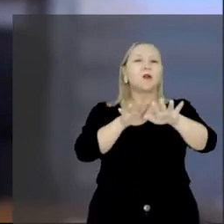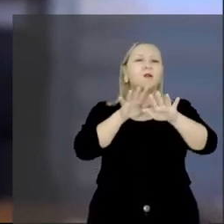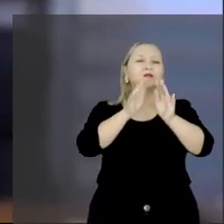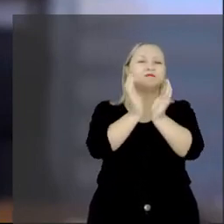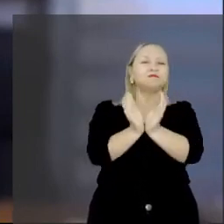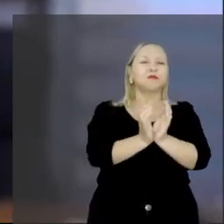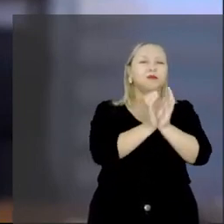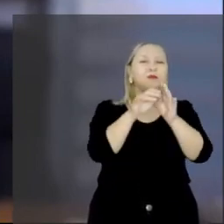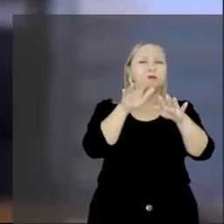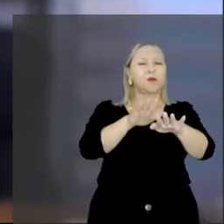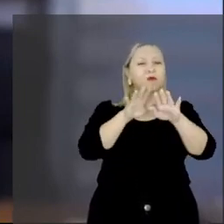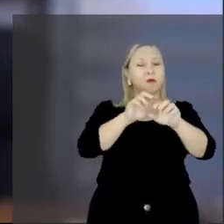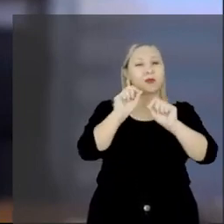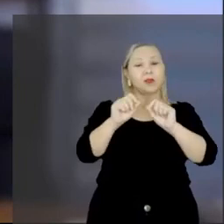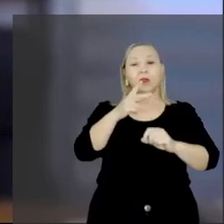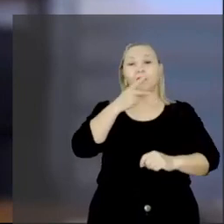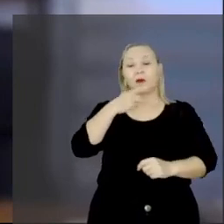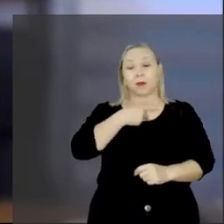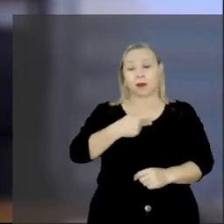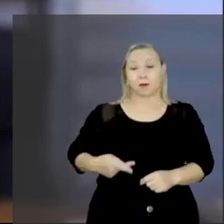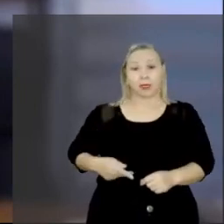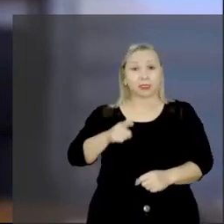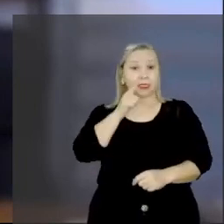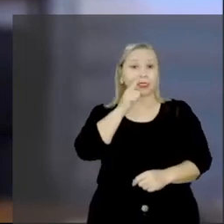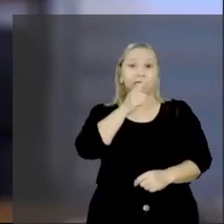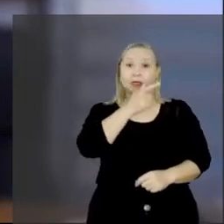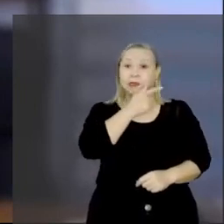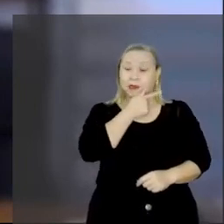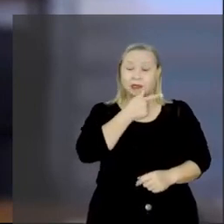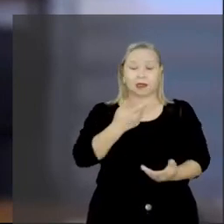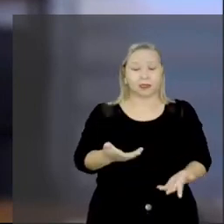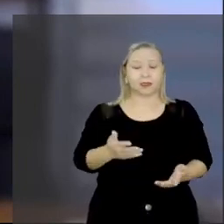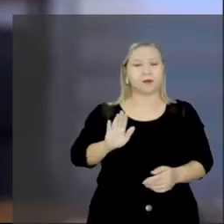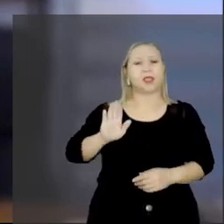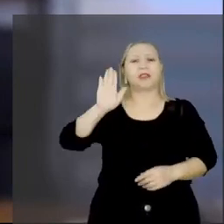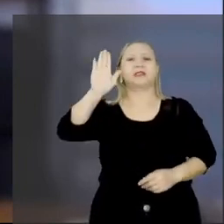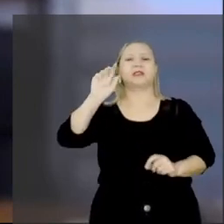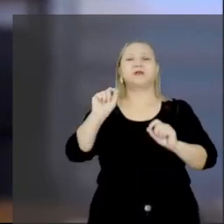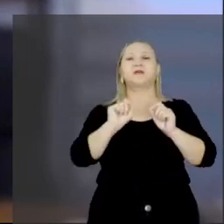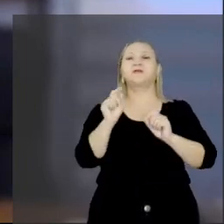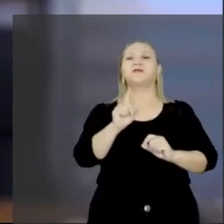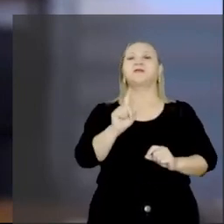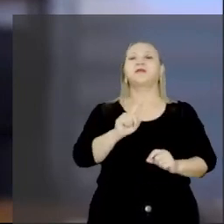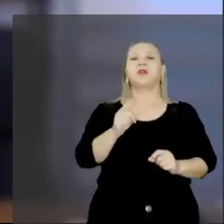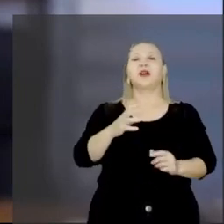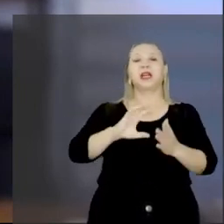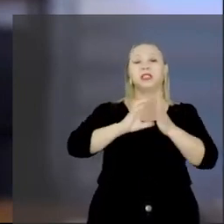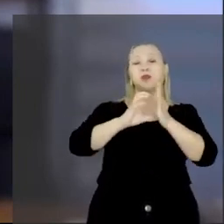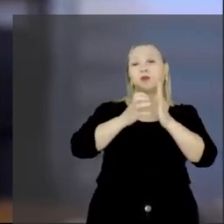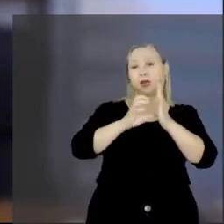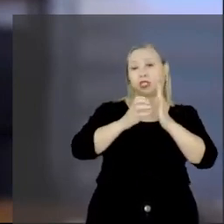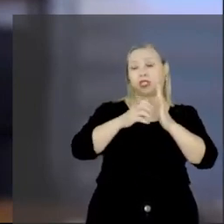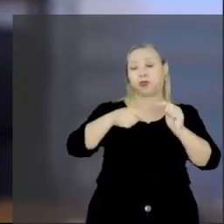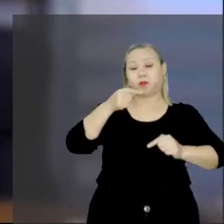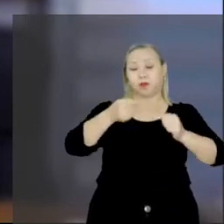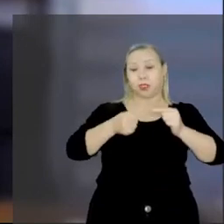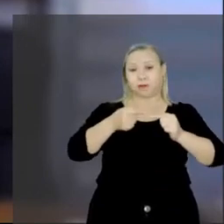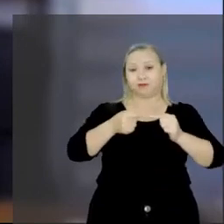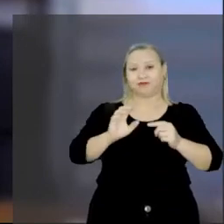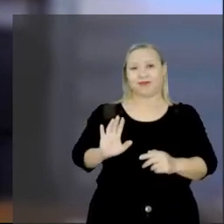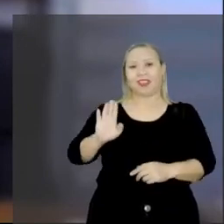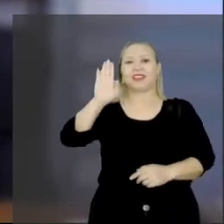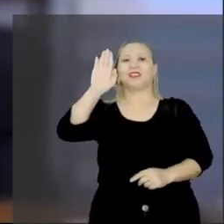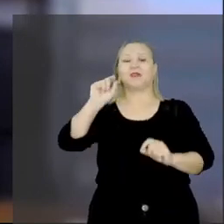Ou seja, nós temos muitas coisas para reconstruir nesse país e eu penso que nós vamos construir em torno dessa